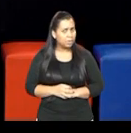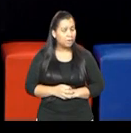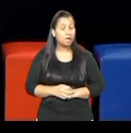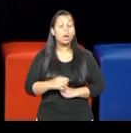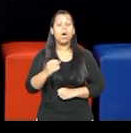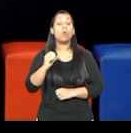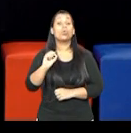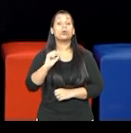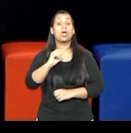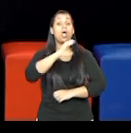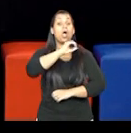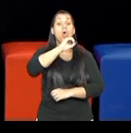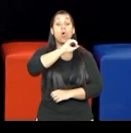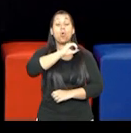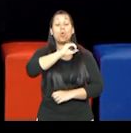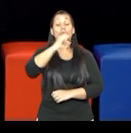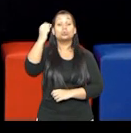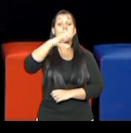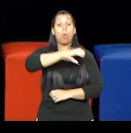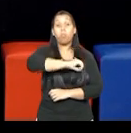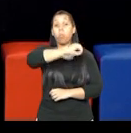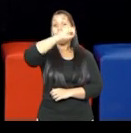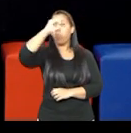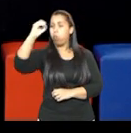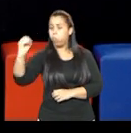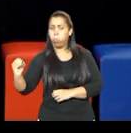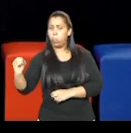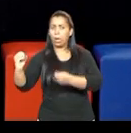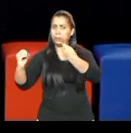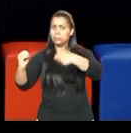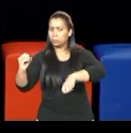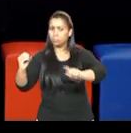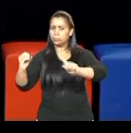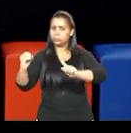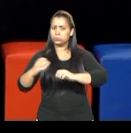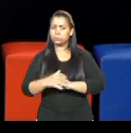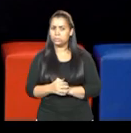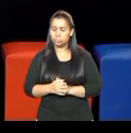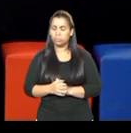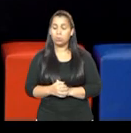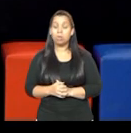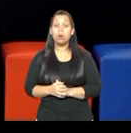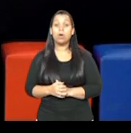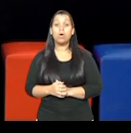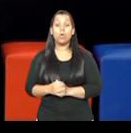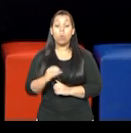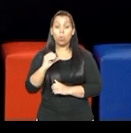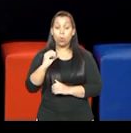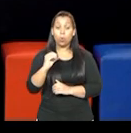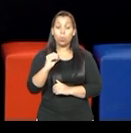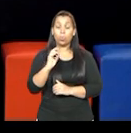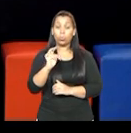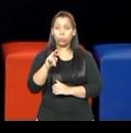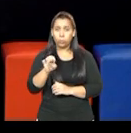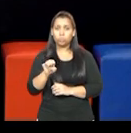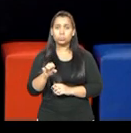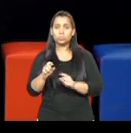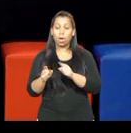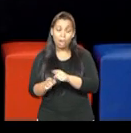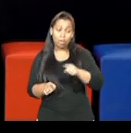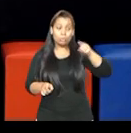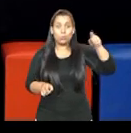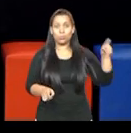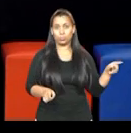sol, mas eu não preciso. Por quê? Porque o leste é o lado oposto, numa linha reta,